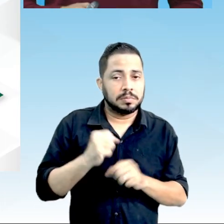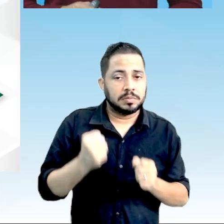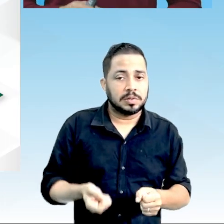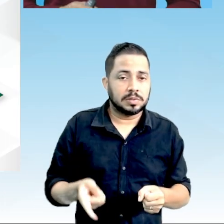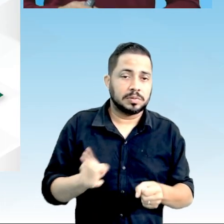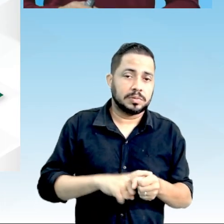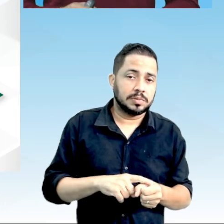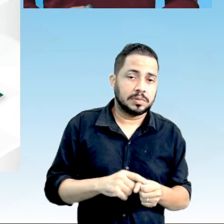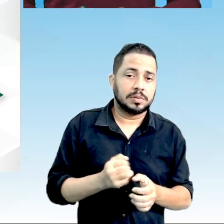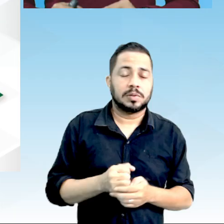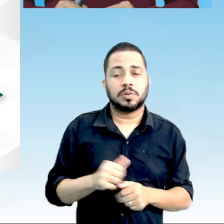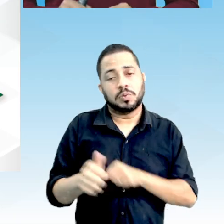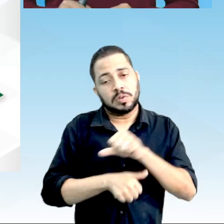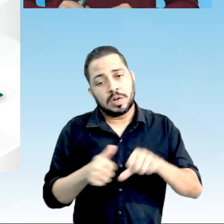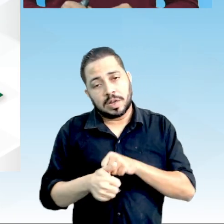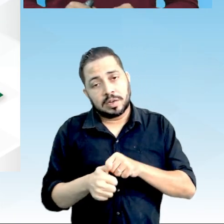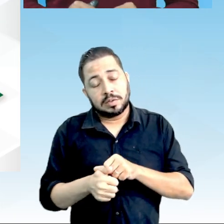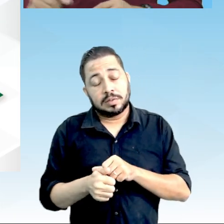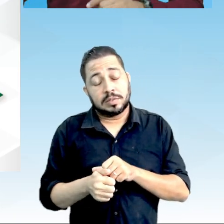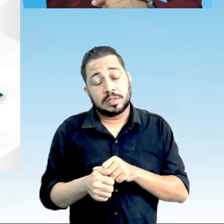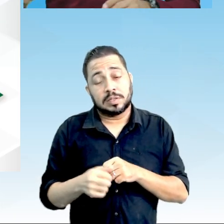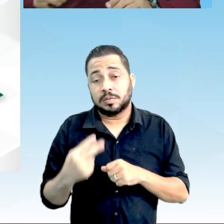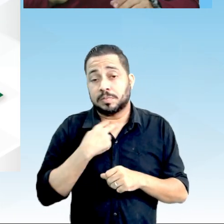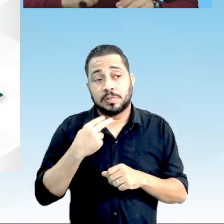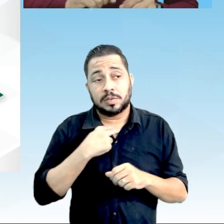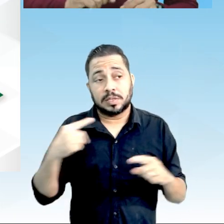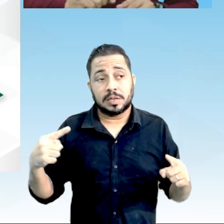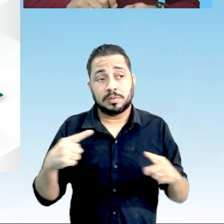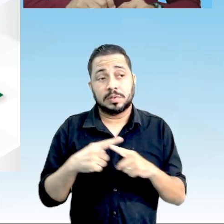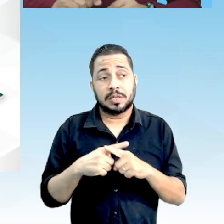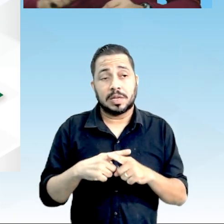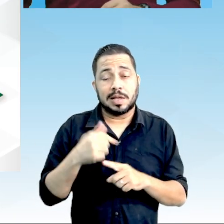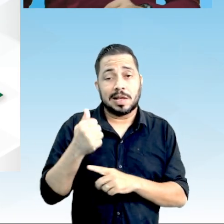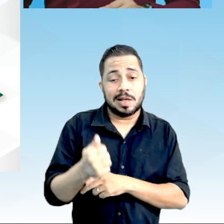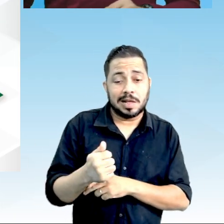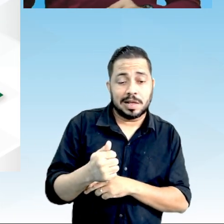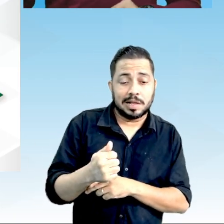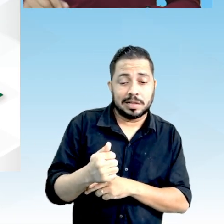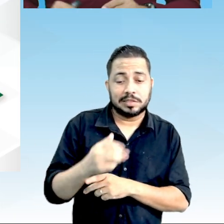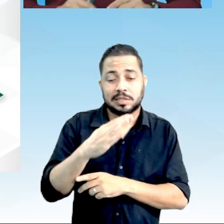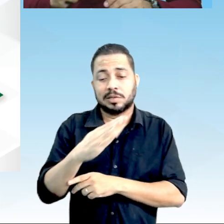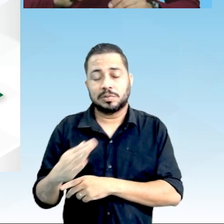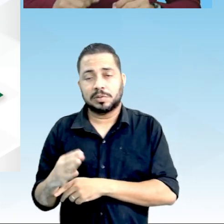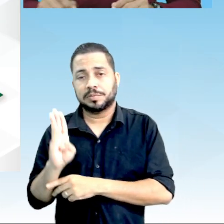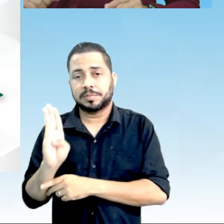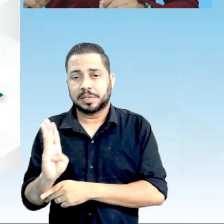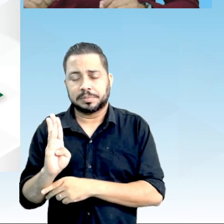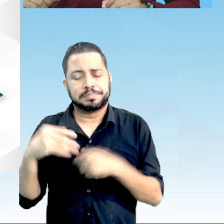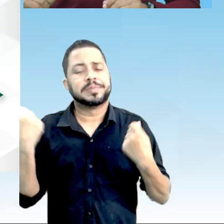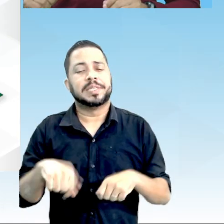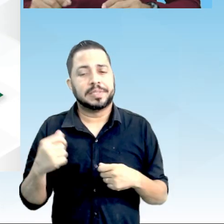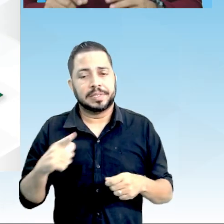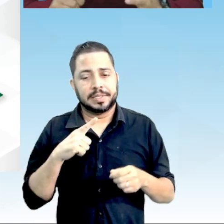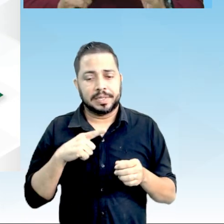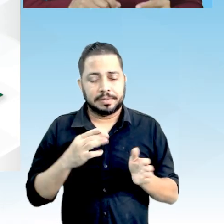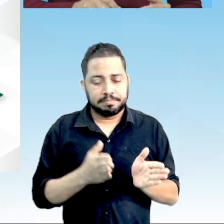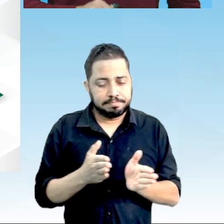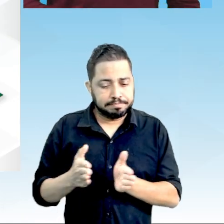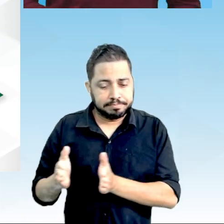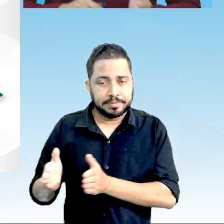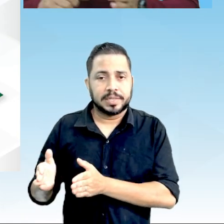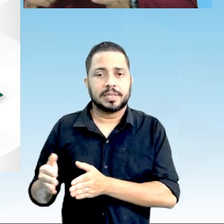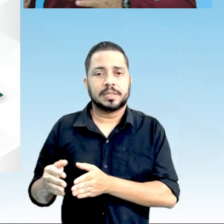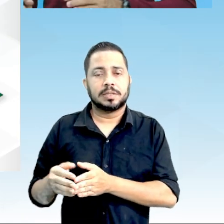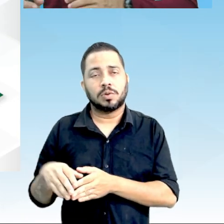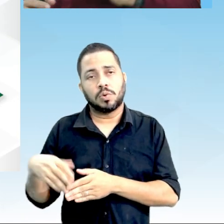contrário, tá bom? O que ela não pode estar cruzando A na diagonal com B. Não, ela tem que ter um sentido de ordem. Ou seja,